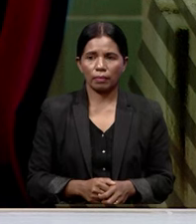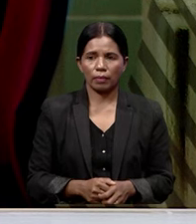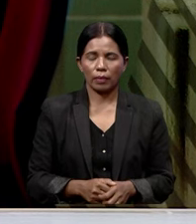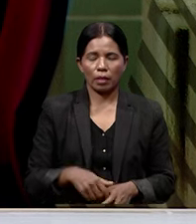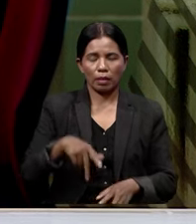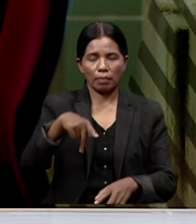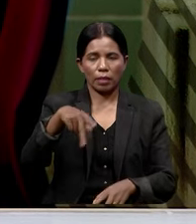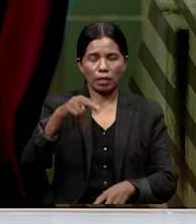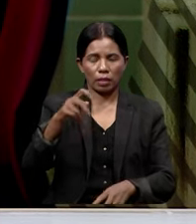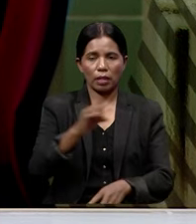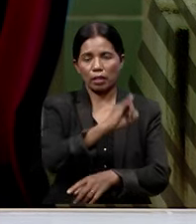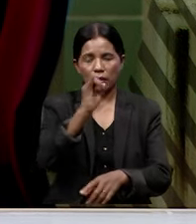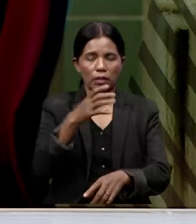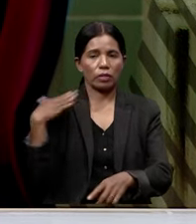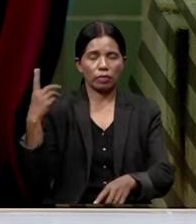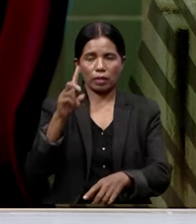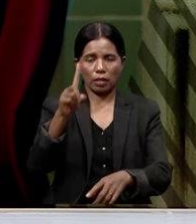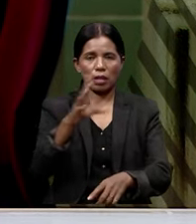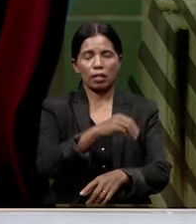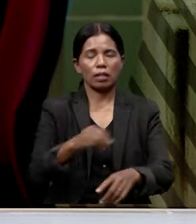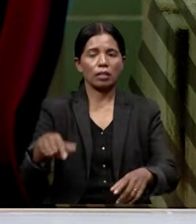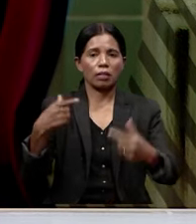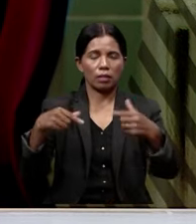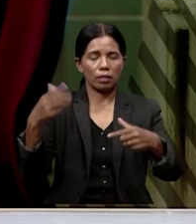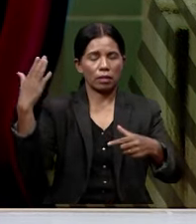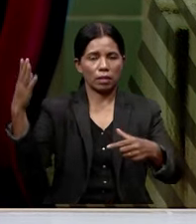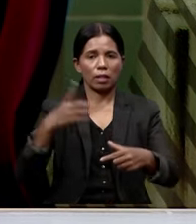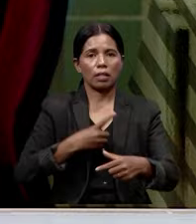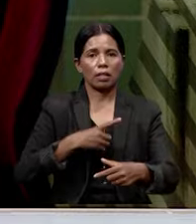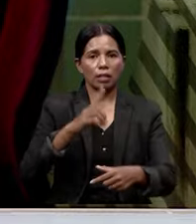Penitela identifica jovem em Rá, também Salta Malo e a Delta.